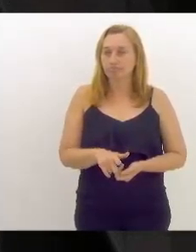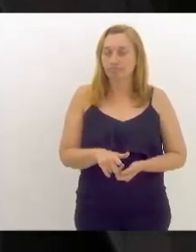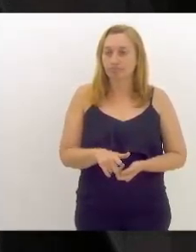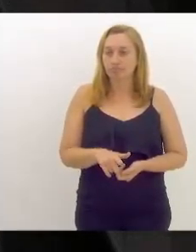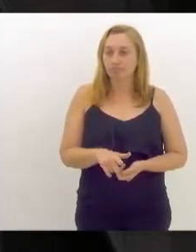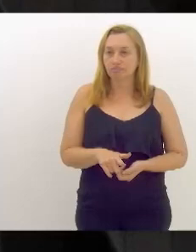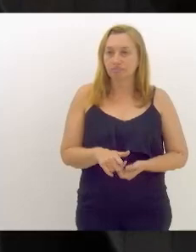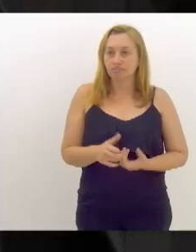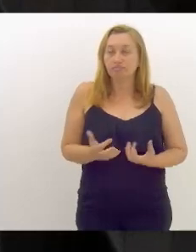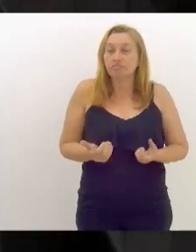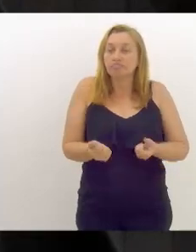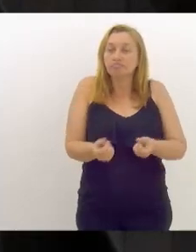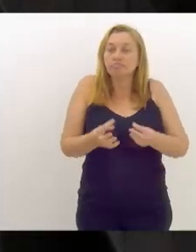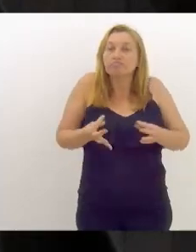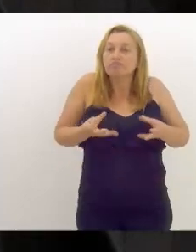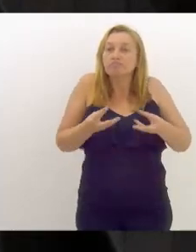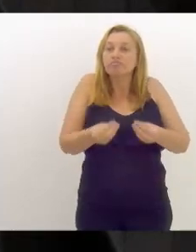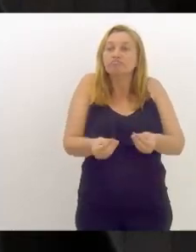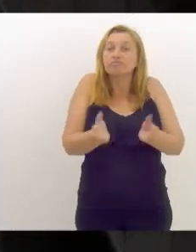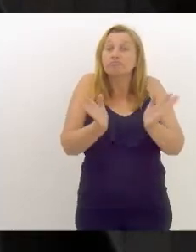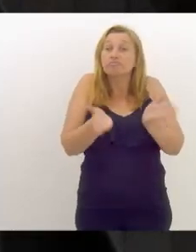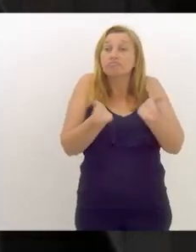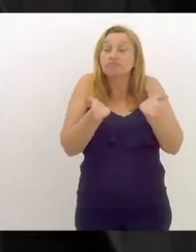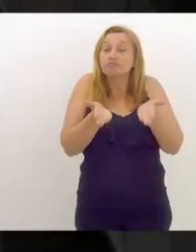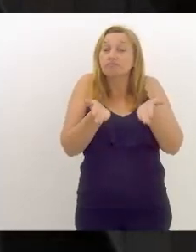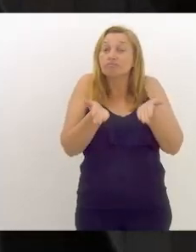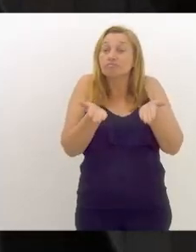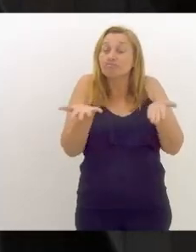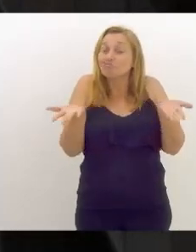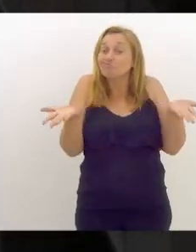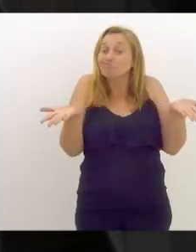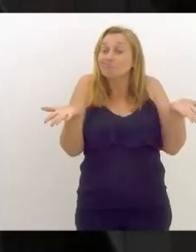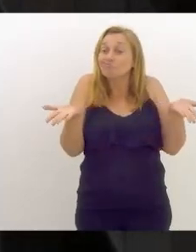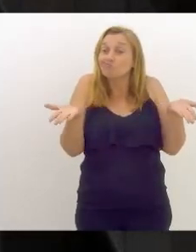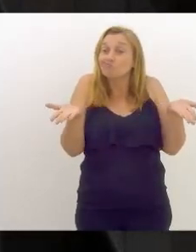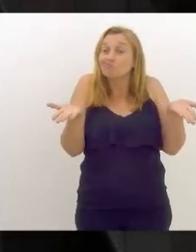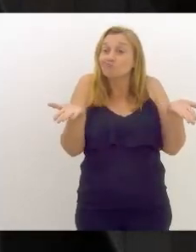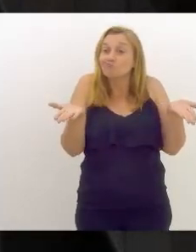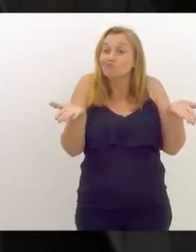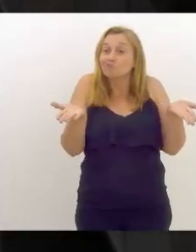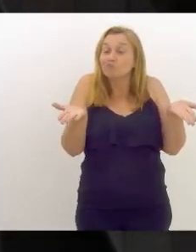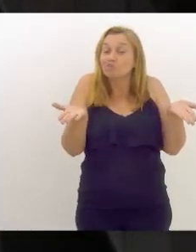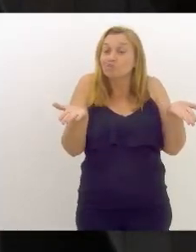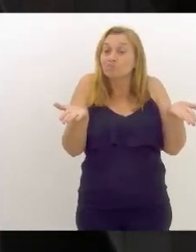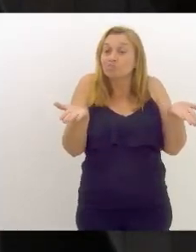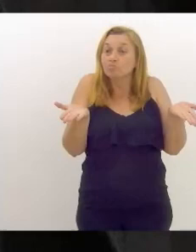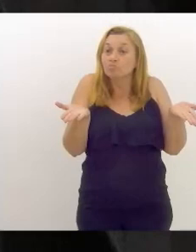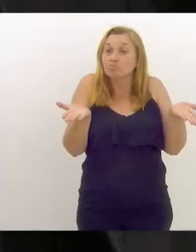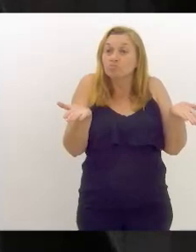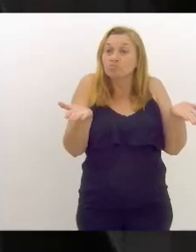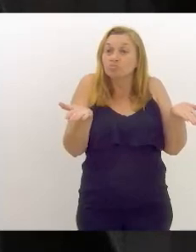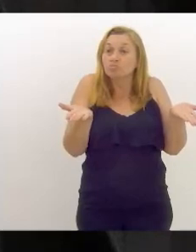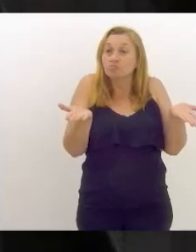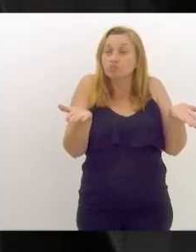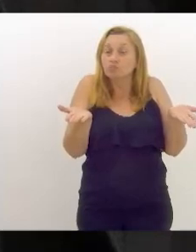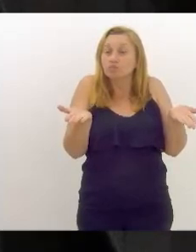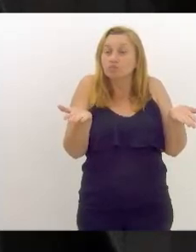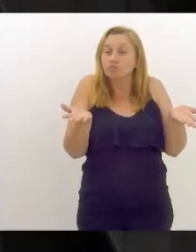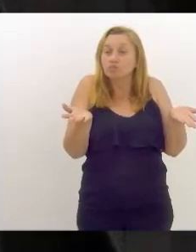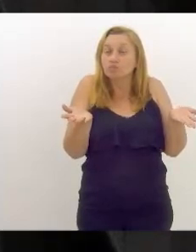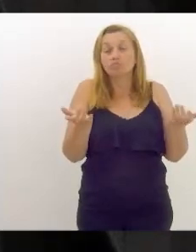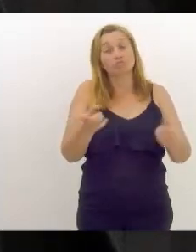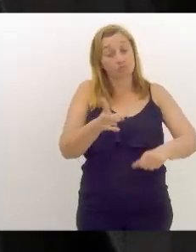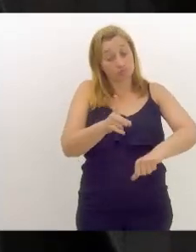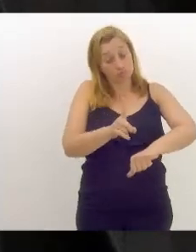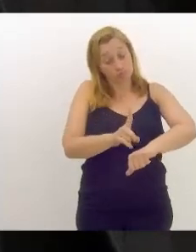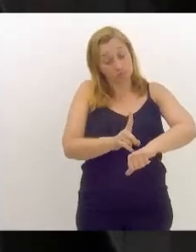trem todo e agora se quedou inerte. Está na hora